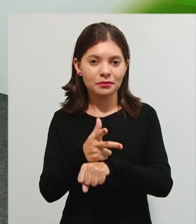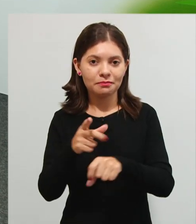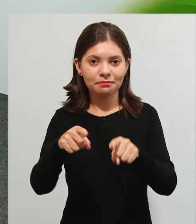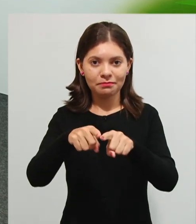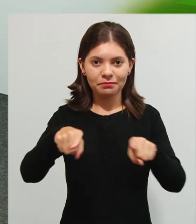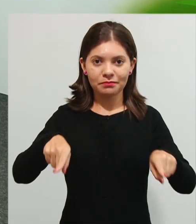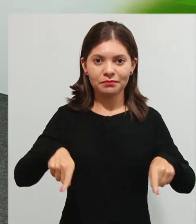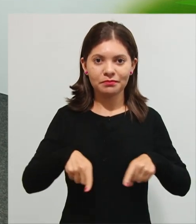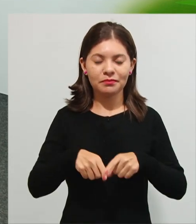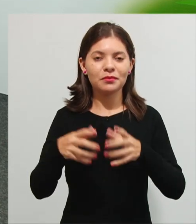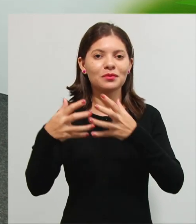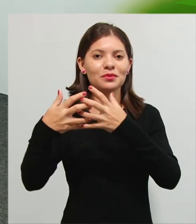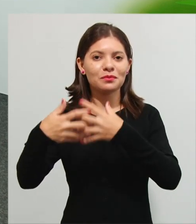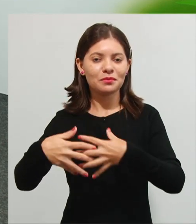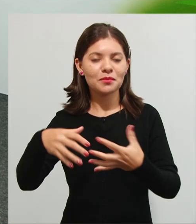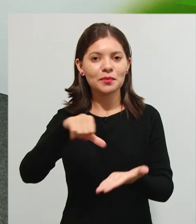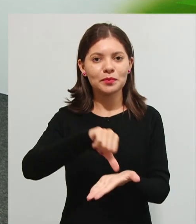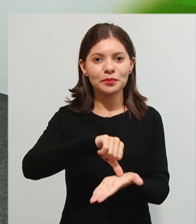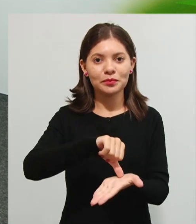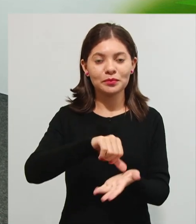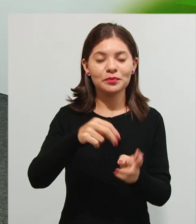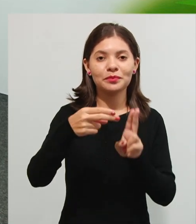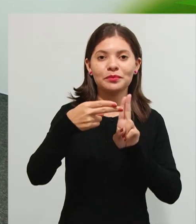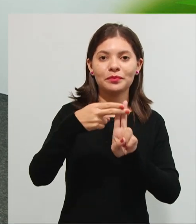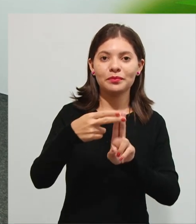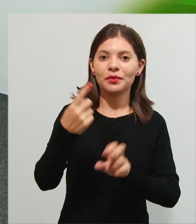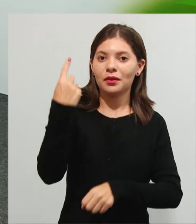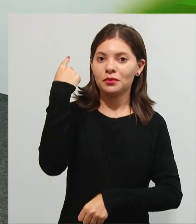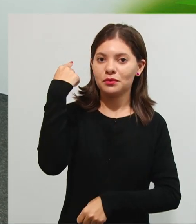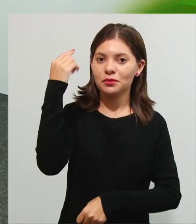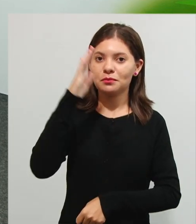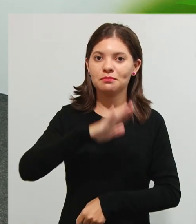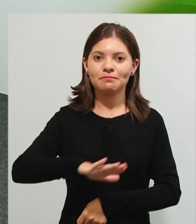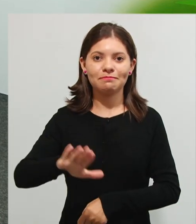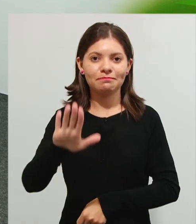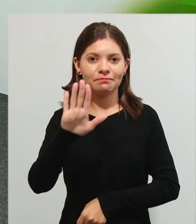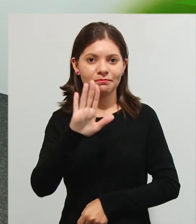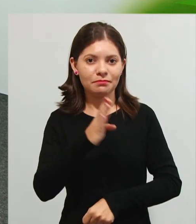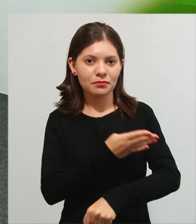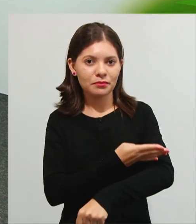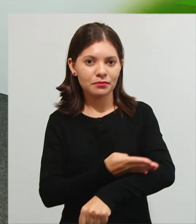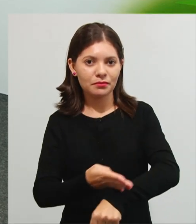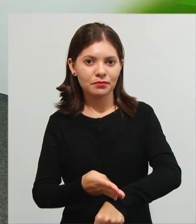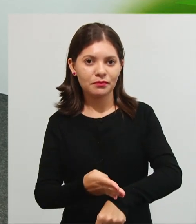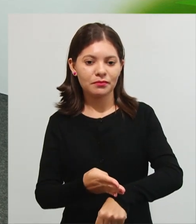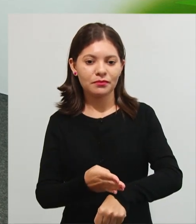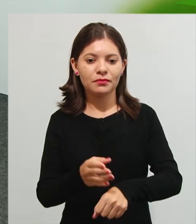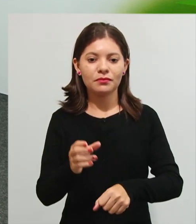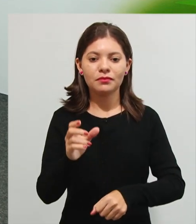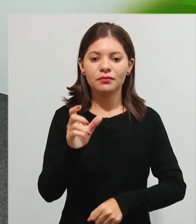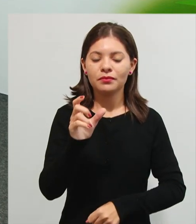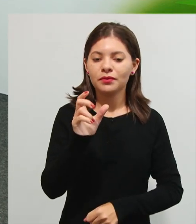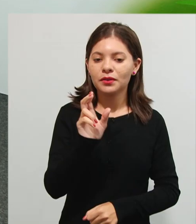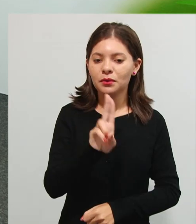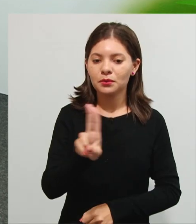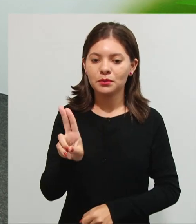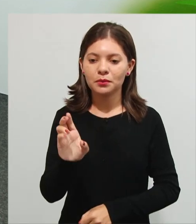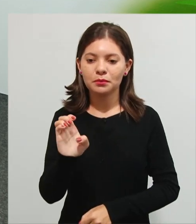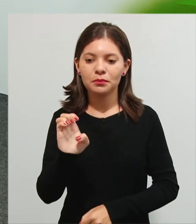no estúdio do IFRO Campus Zona Norte. Ao fundo tenho paredes brancas com o